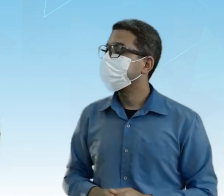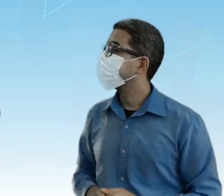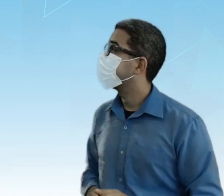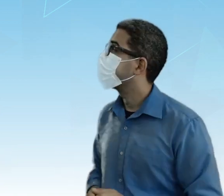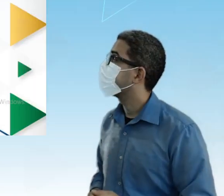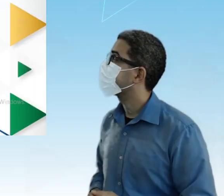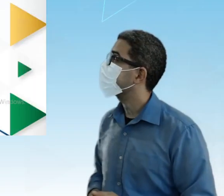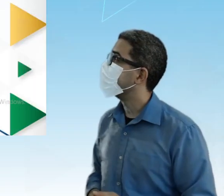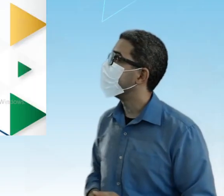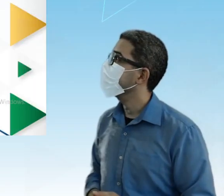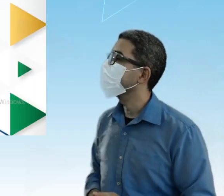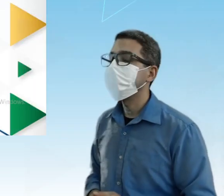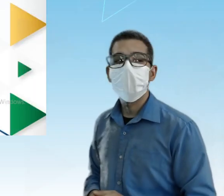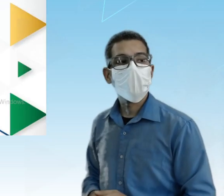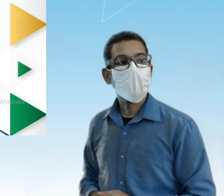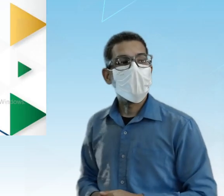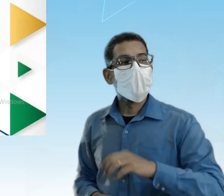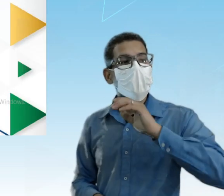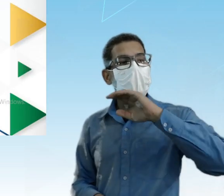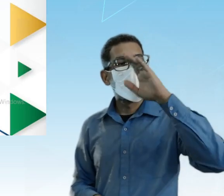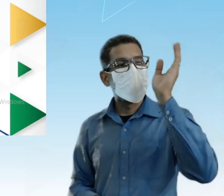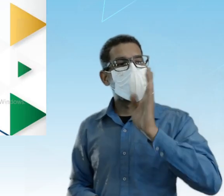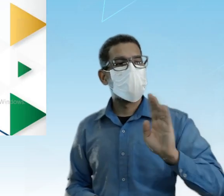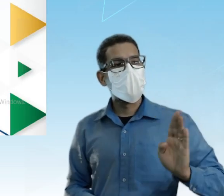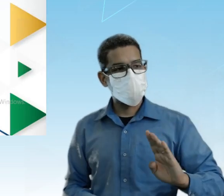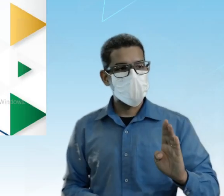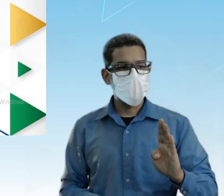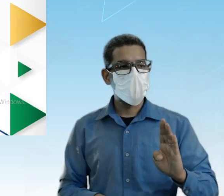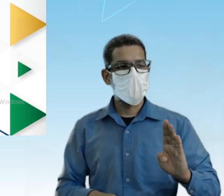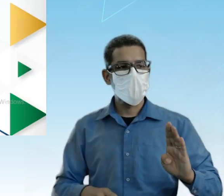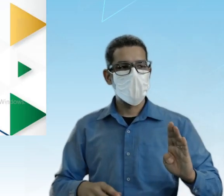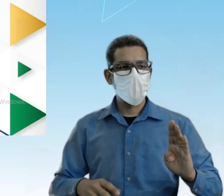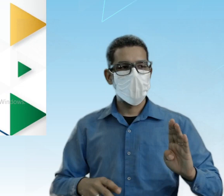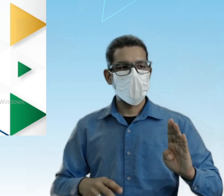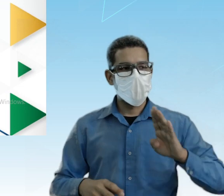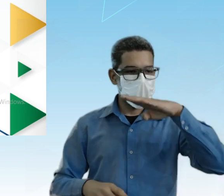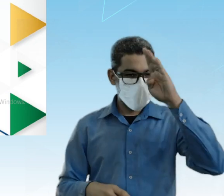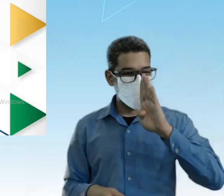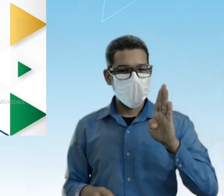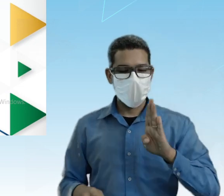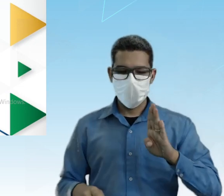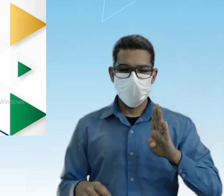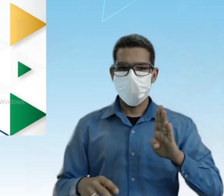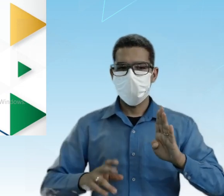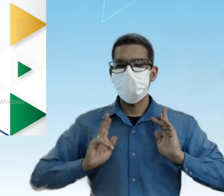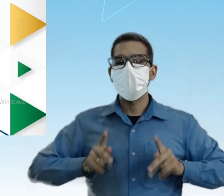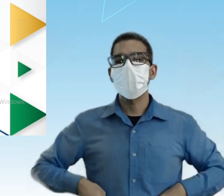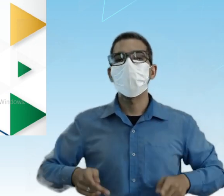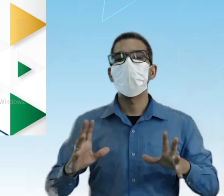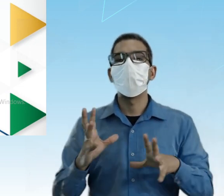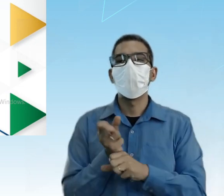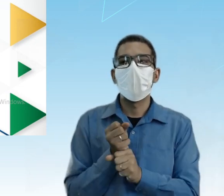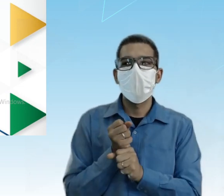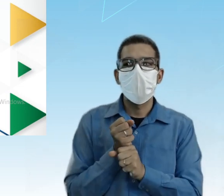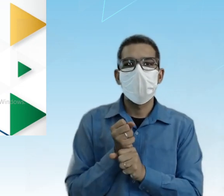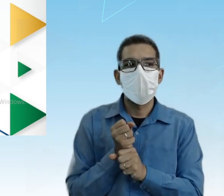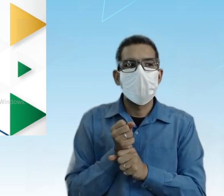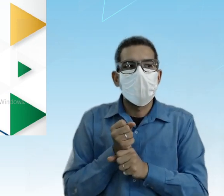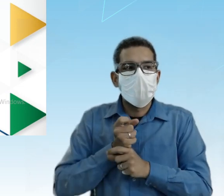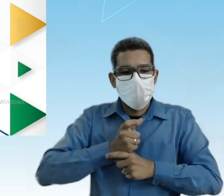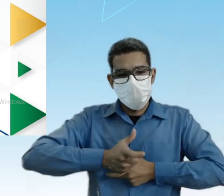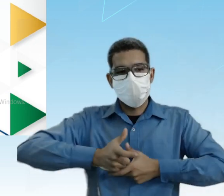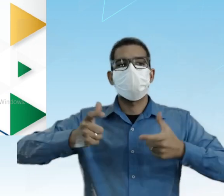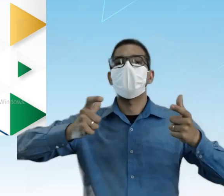lá. População brasileira, está cabendo aí dentro da bandeira? Cabe não, prof. Mas é o contingente brasileiro